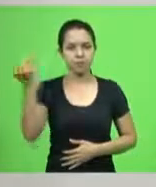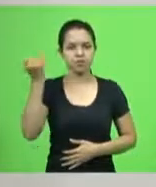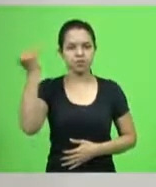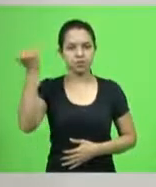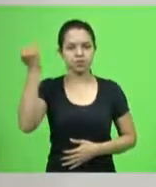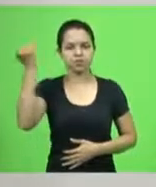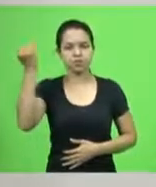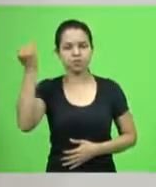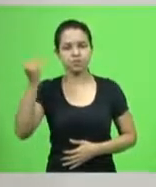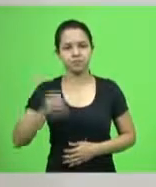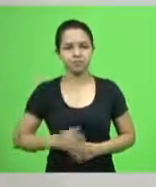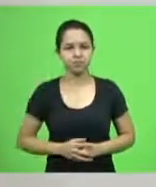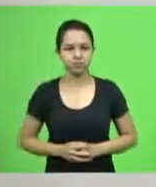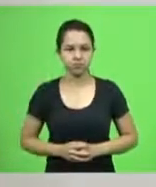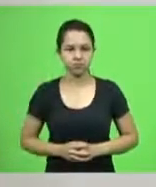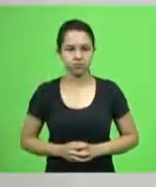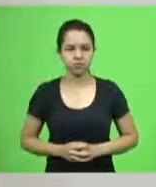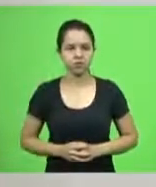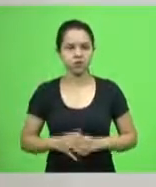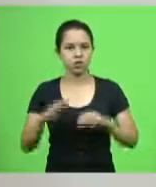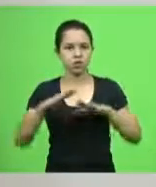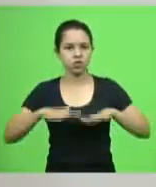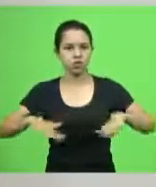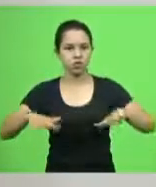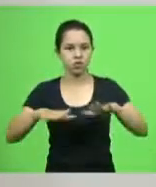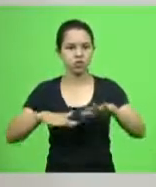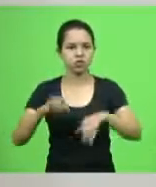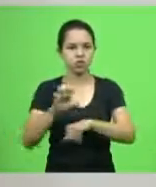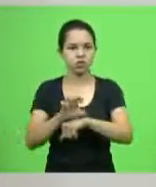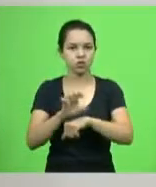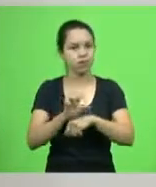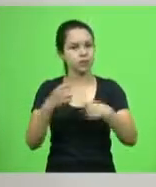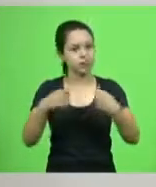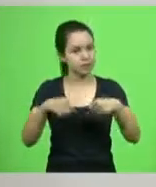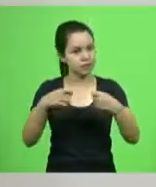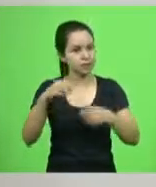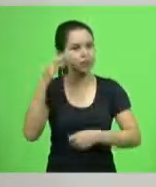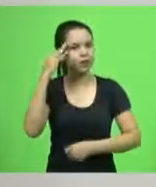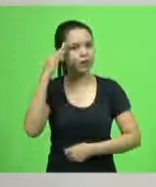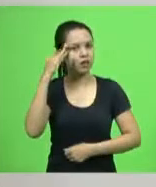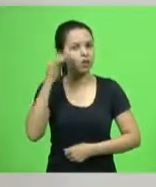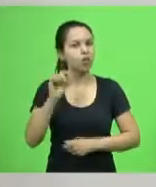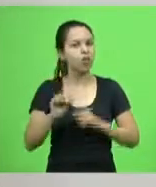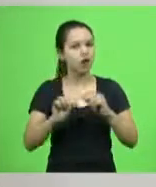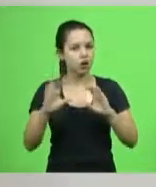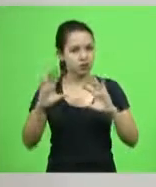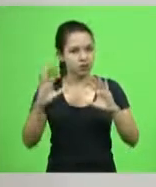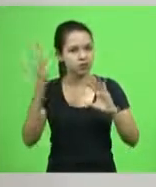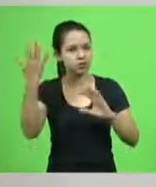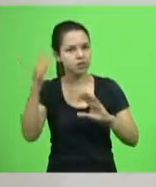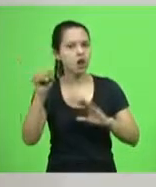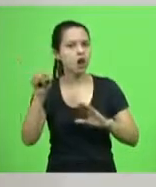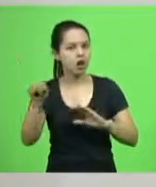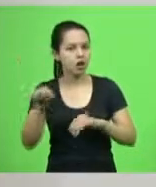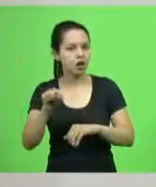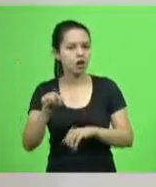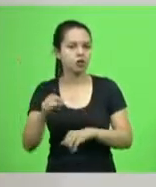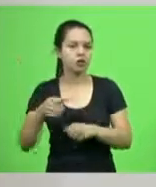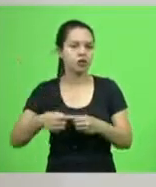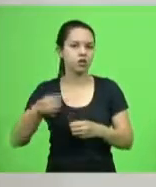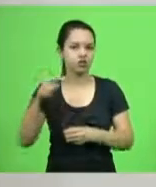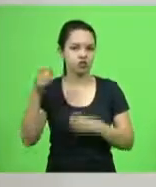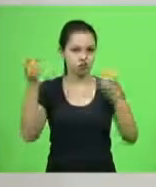que todo o Estado precisa compreender o que está acontecendo em Chapecó. Não vou entrar aqui